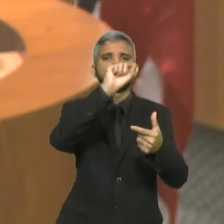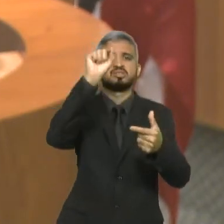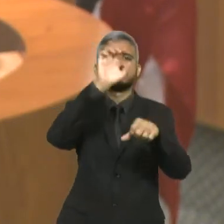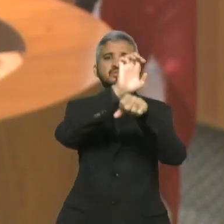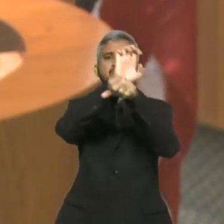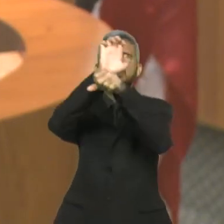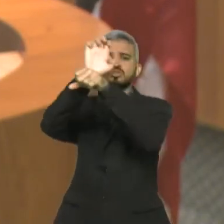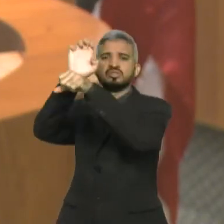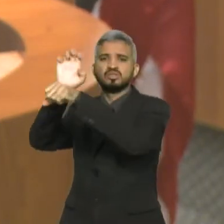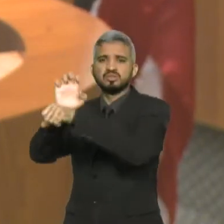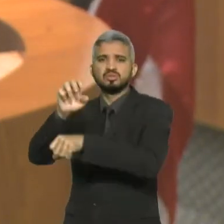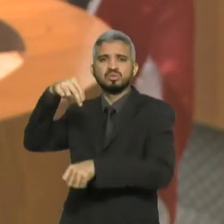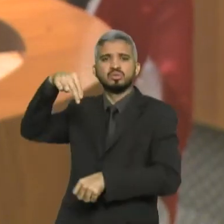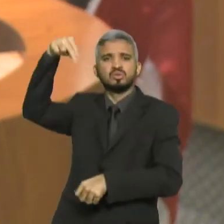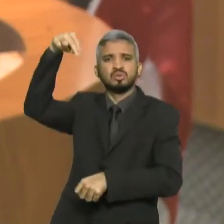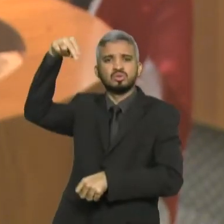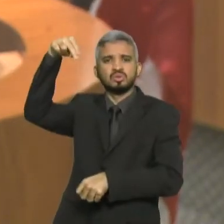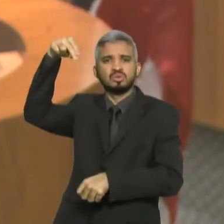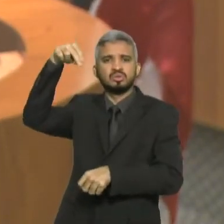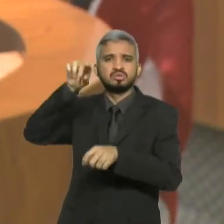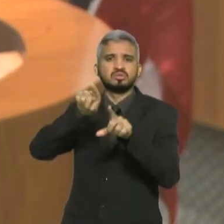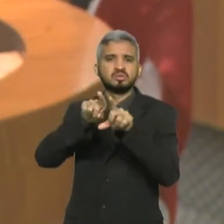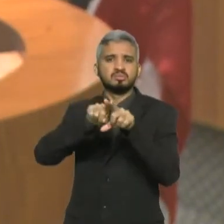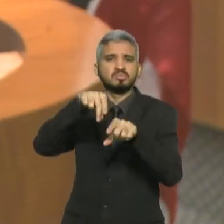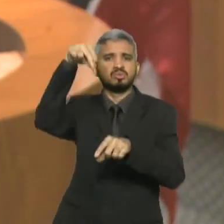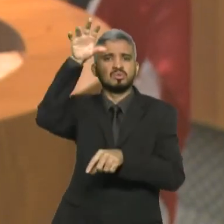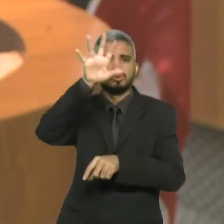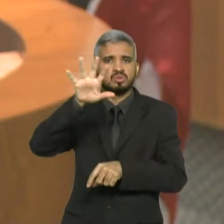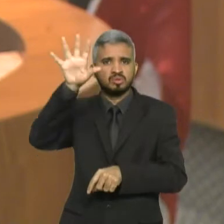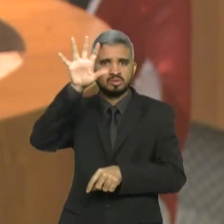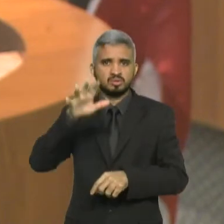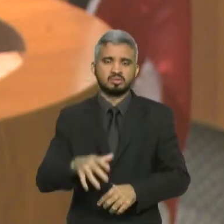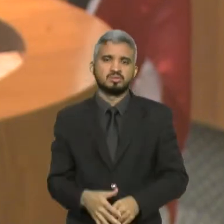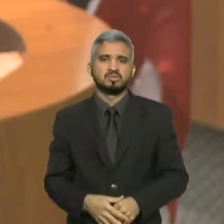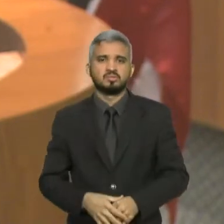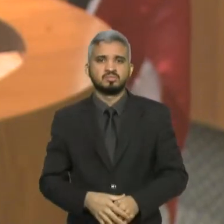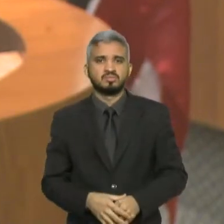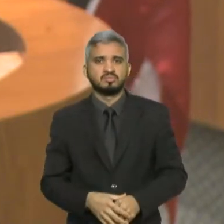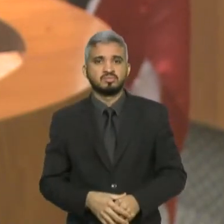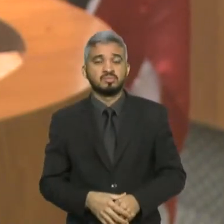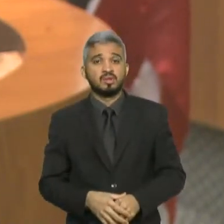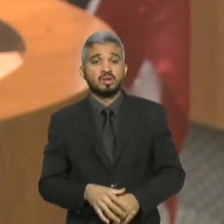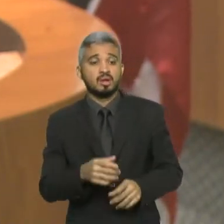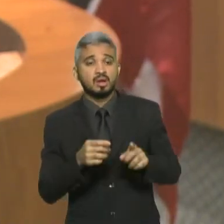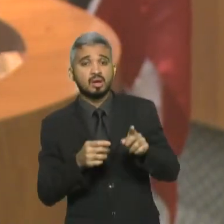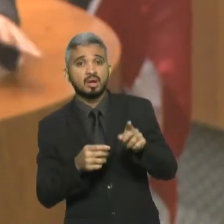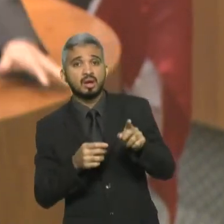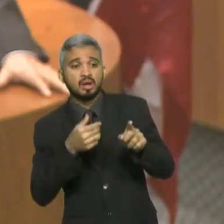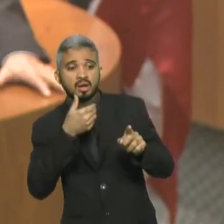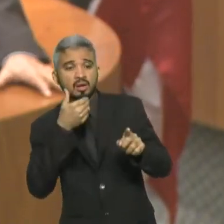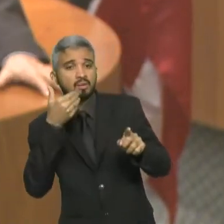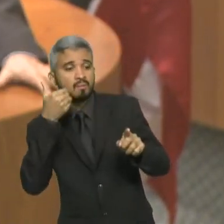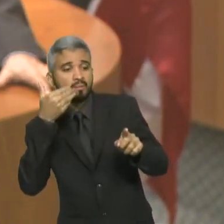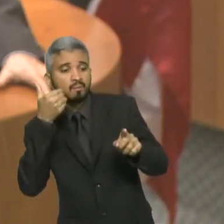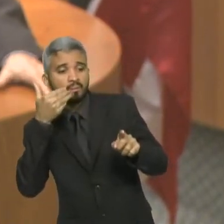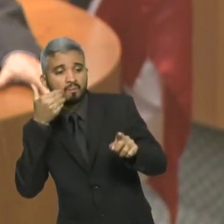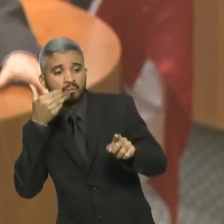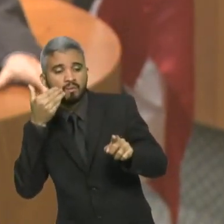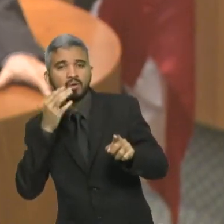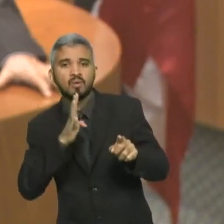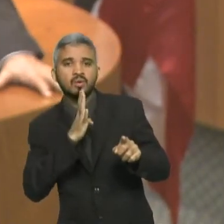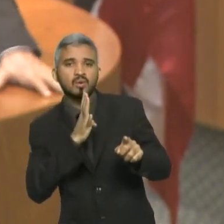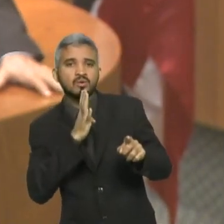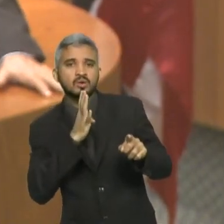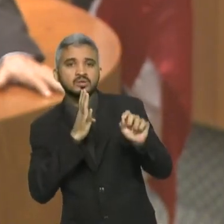a experiência nossa na exploração sustentável do coco-babaçu e tiveram nesse deputado o anfitrião